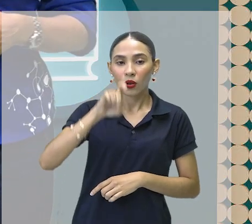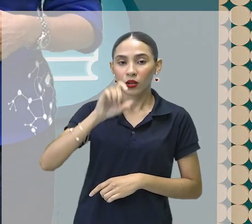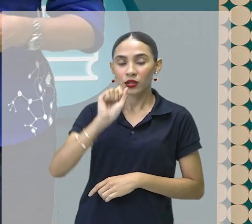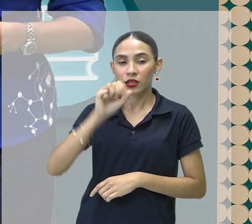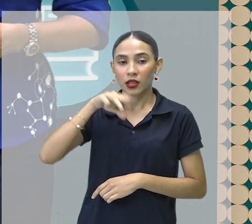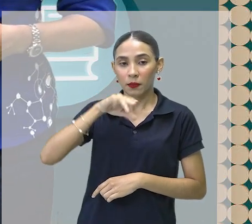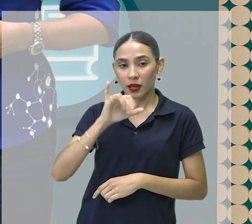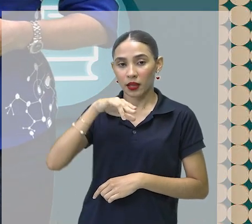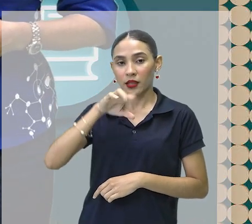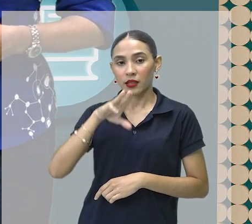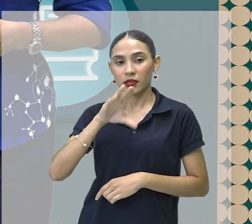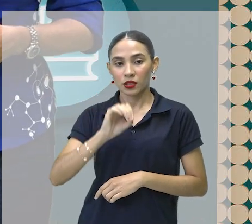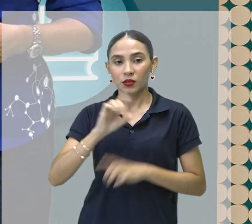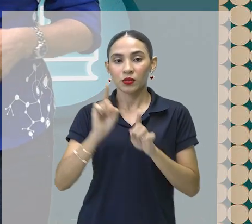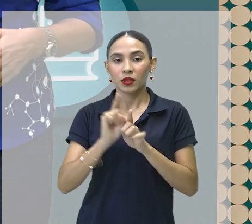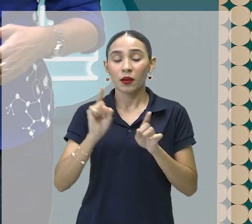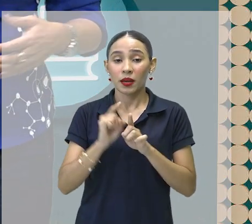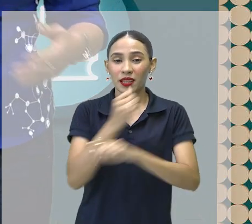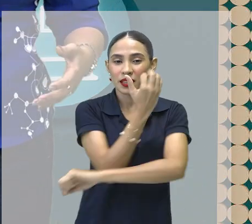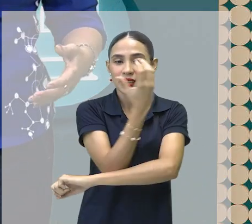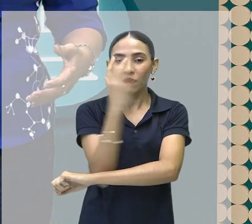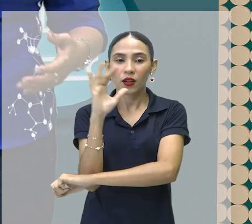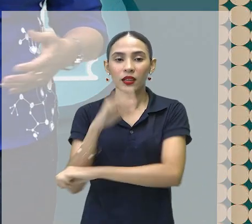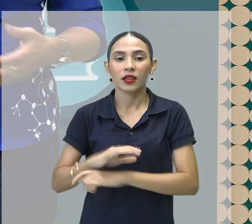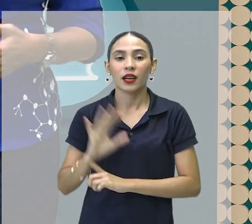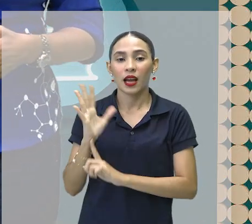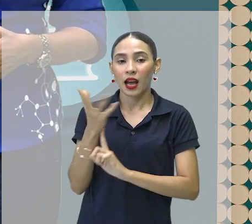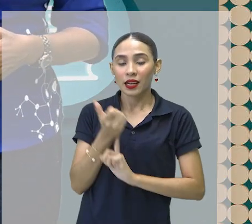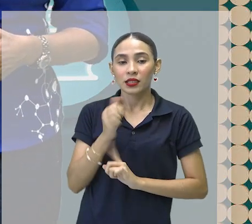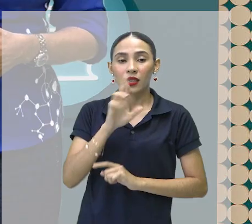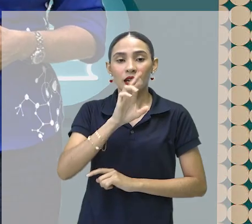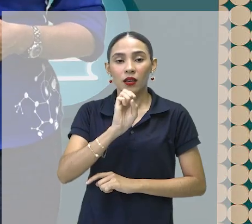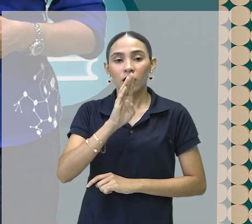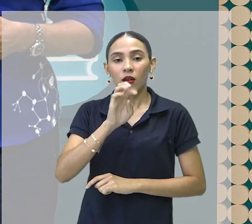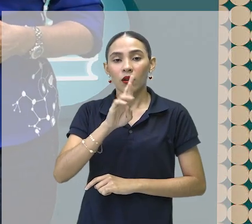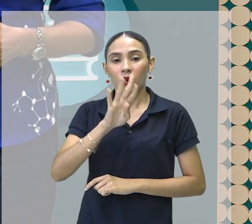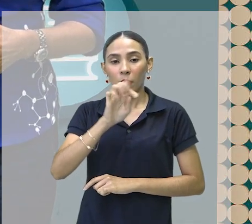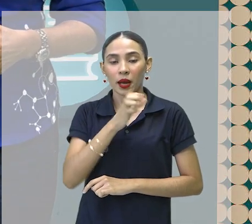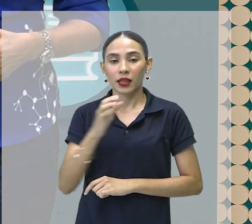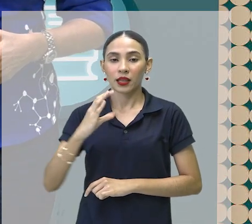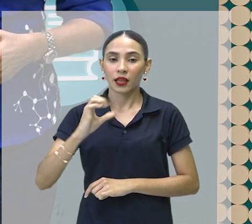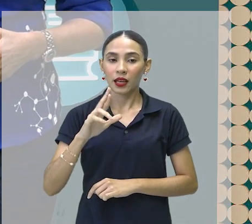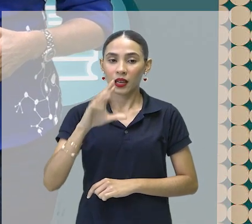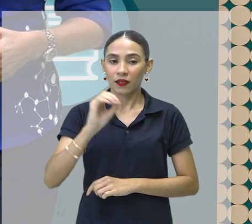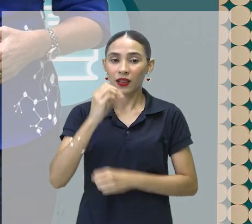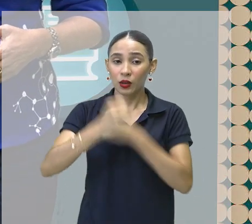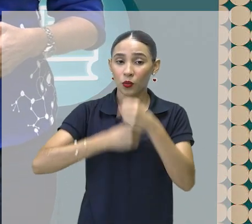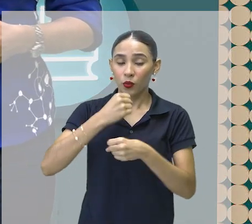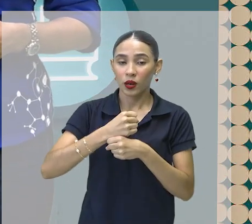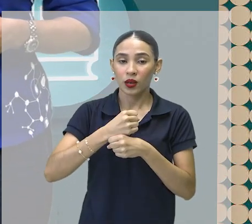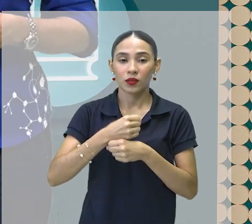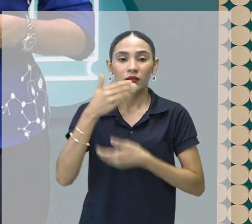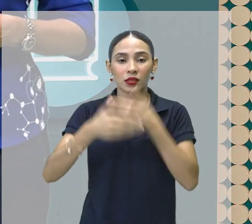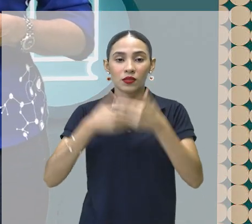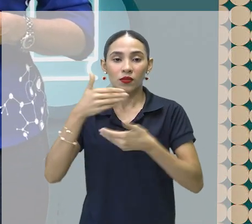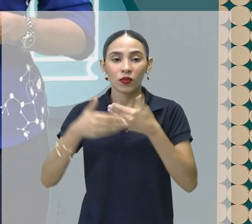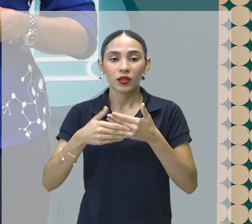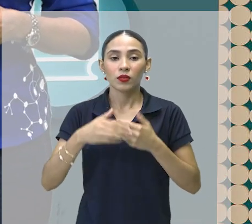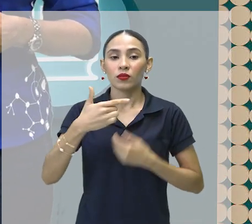Texno-xamanismo e Os Encantados da Floresta. A artista é Roberta Carvalho. O ano do projeto foi desenvolvido